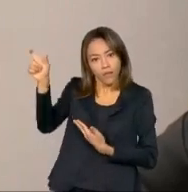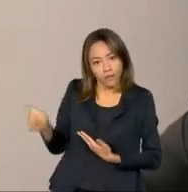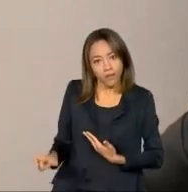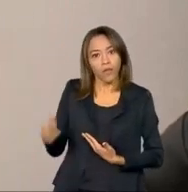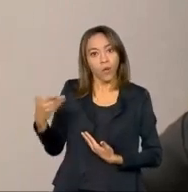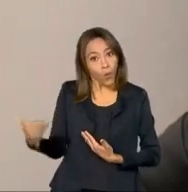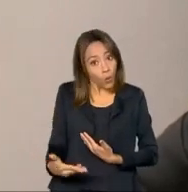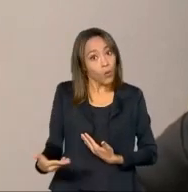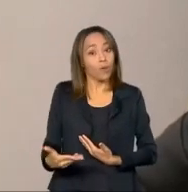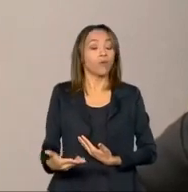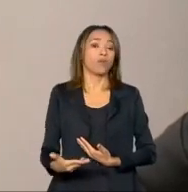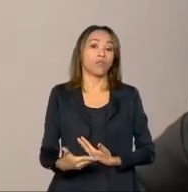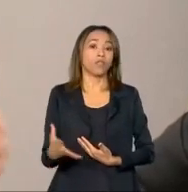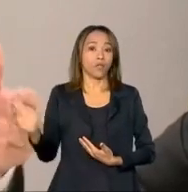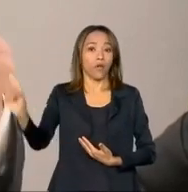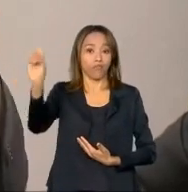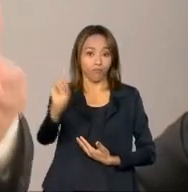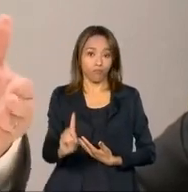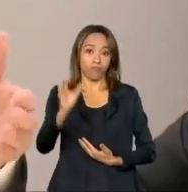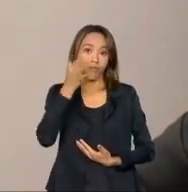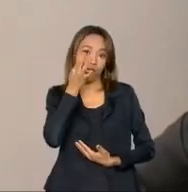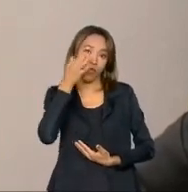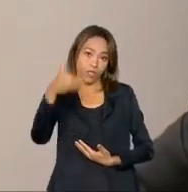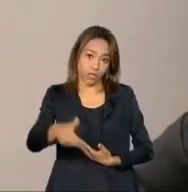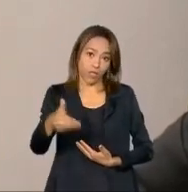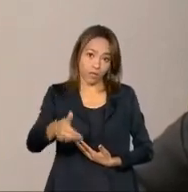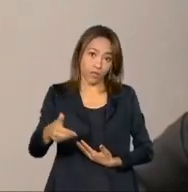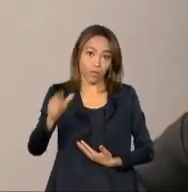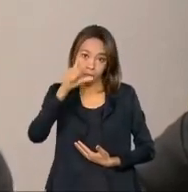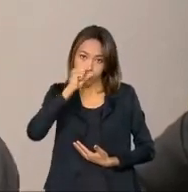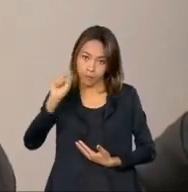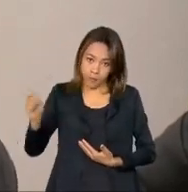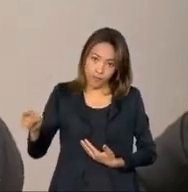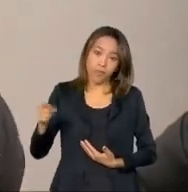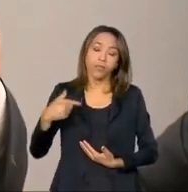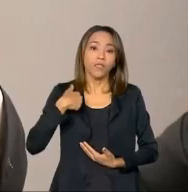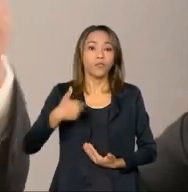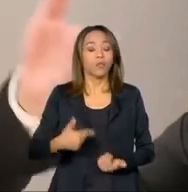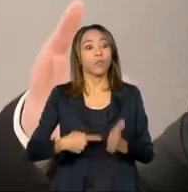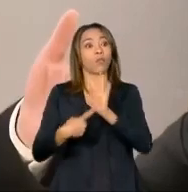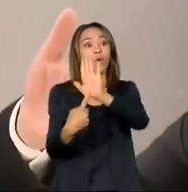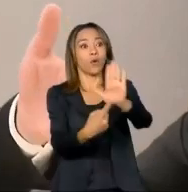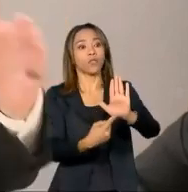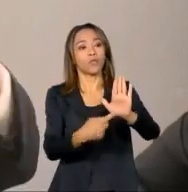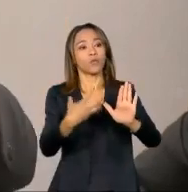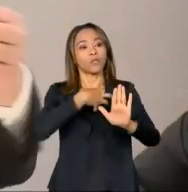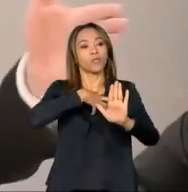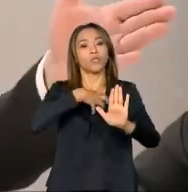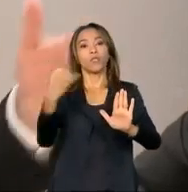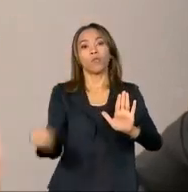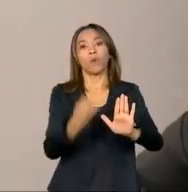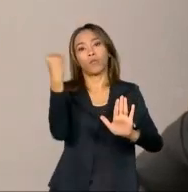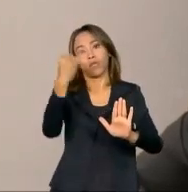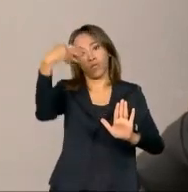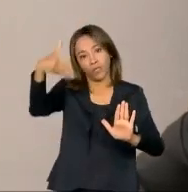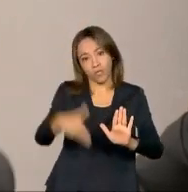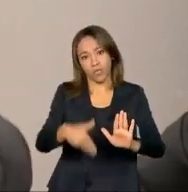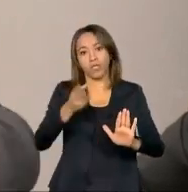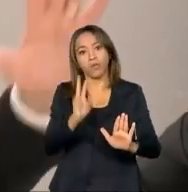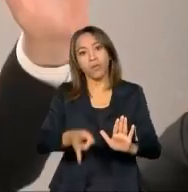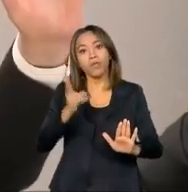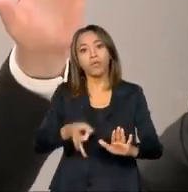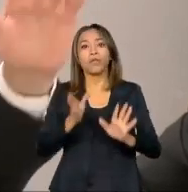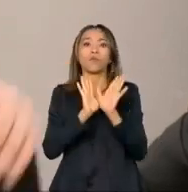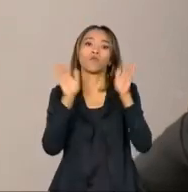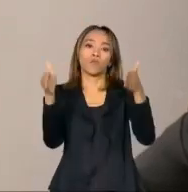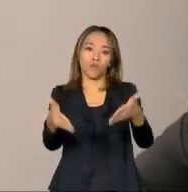hoje essa possibilidade de estar aqui conosco, porque reforça para cada um o sentimento de importância que eles têm de terem mantido o fórum em